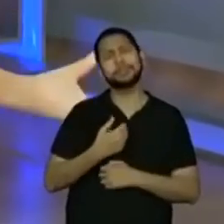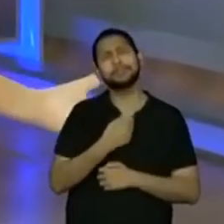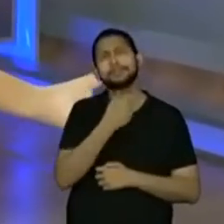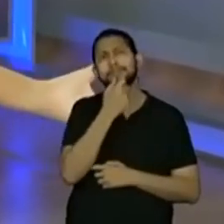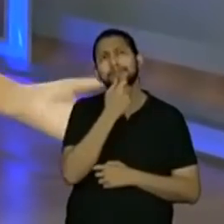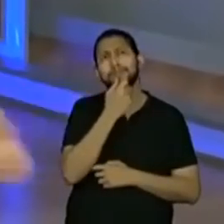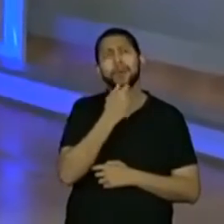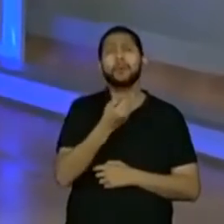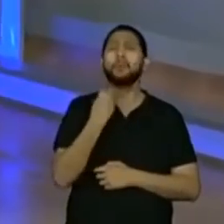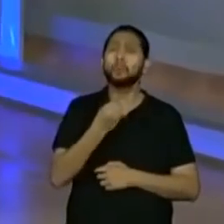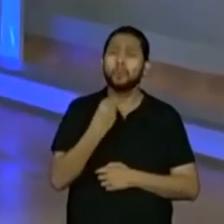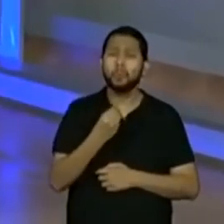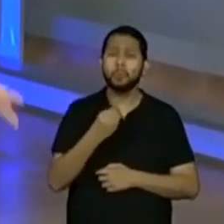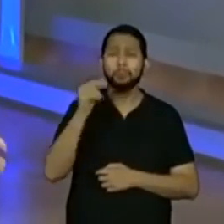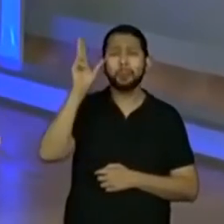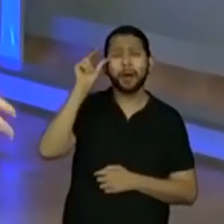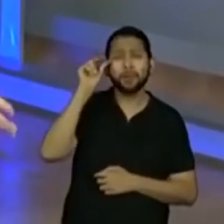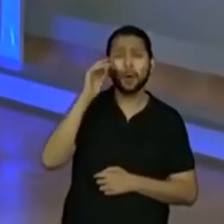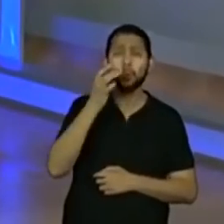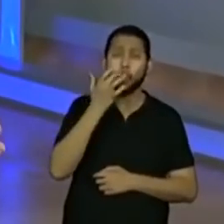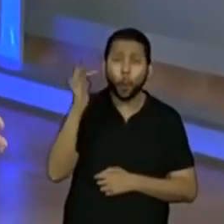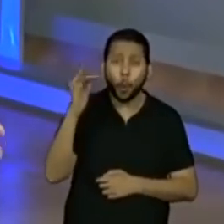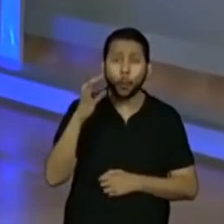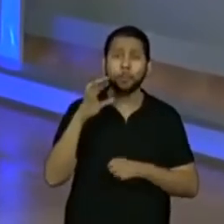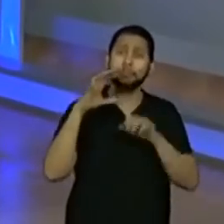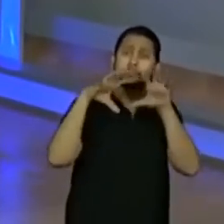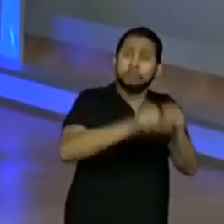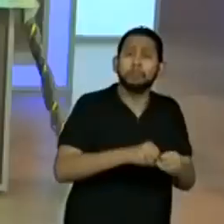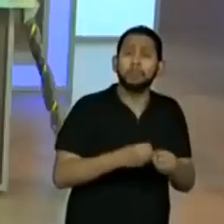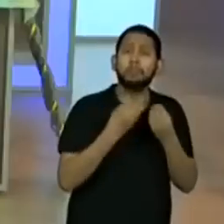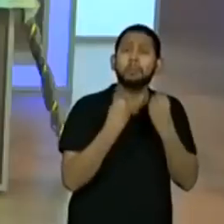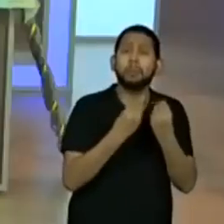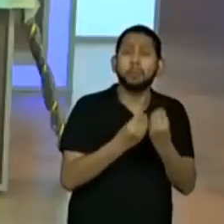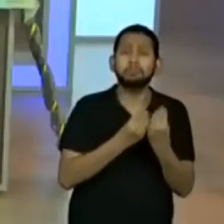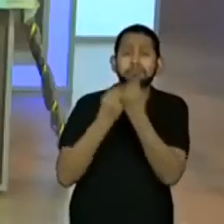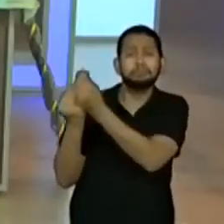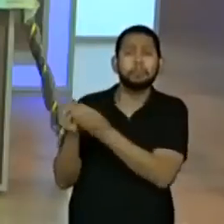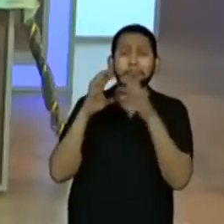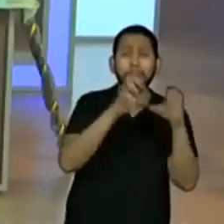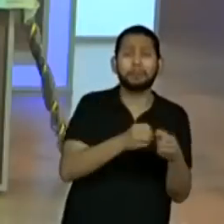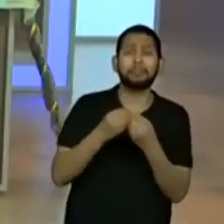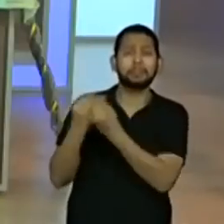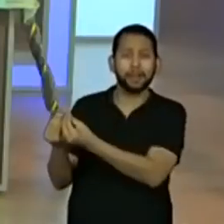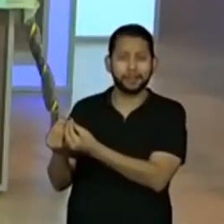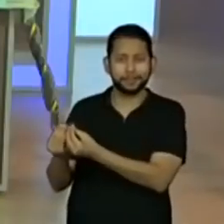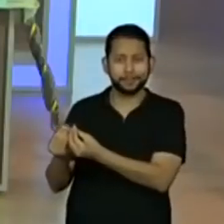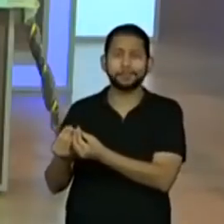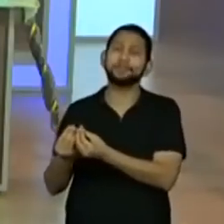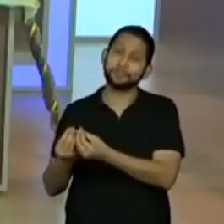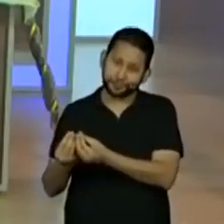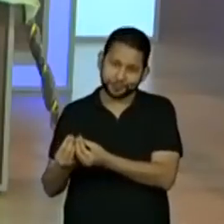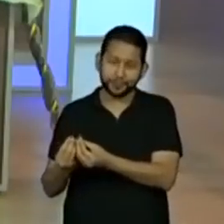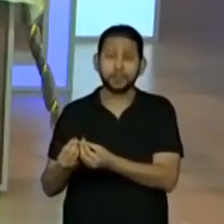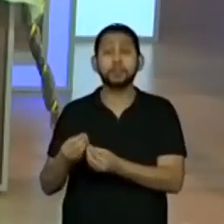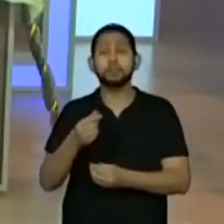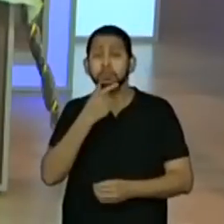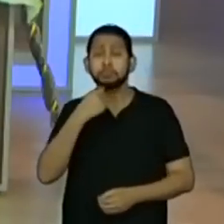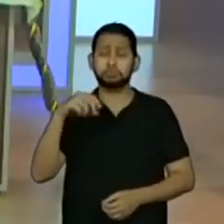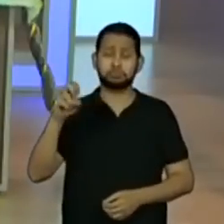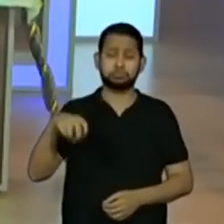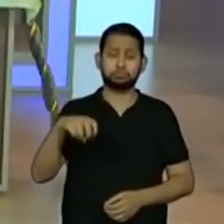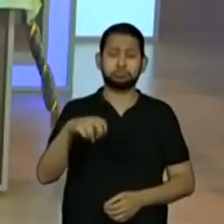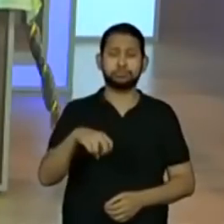porque não sabia como que ele ia encontrar o cavalo de ouro. Foi então que ele encontrou no caminho quem? A nossa amiga